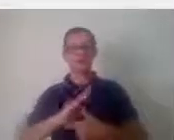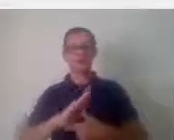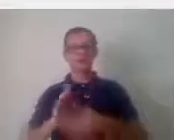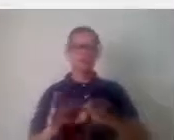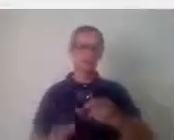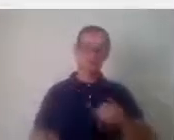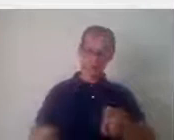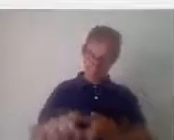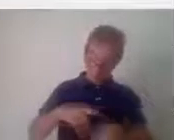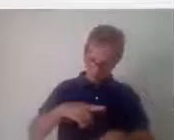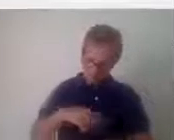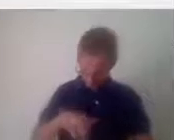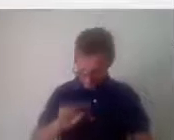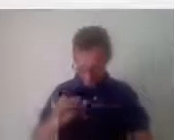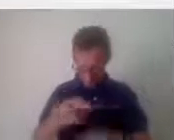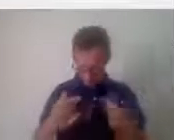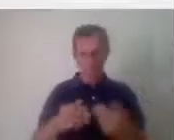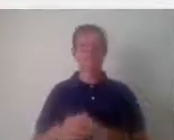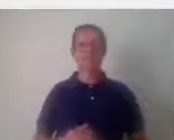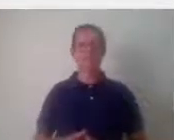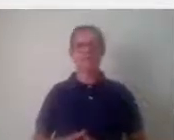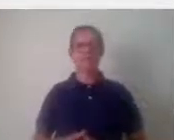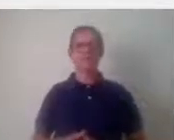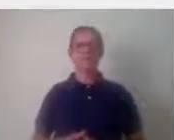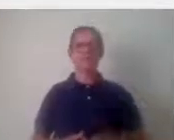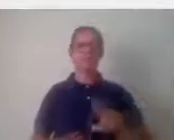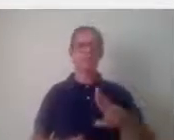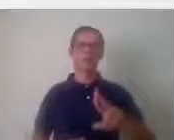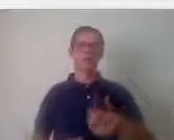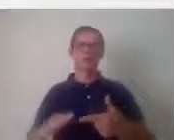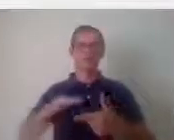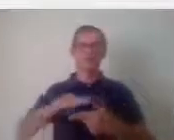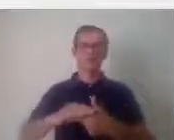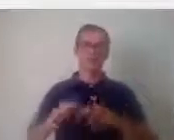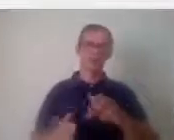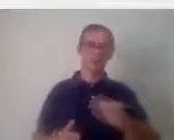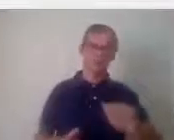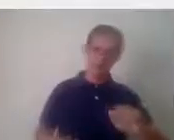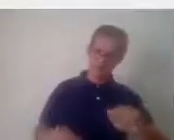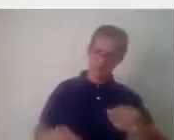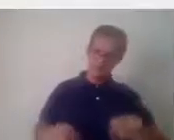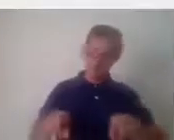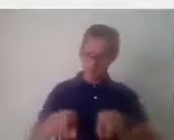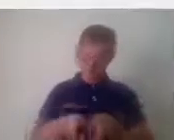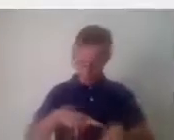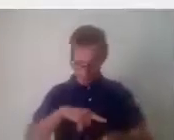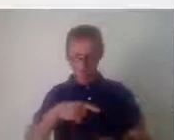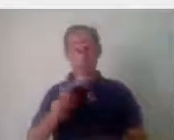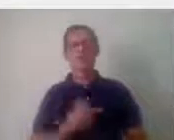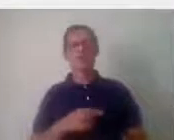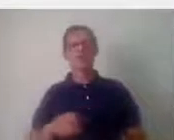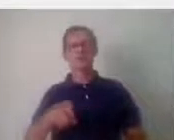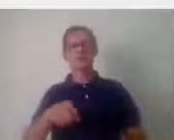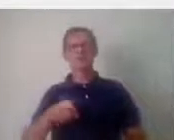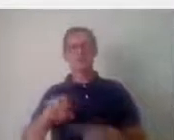e nós sabemos que y é igual a r seno θ. Além disso, nós sabemos que